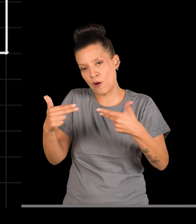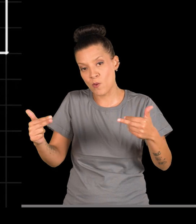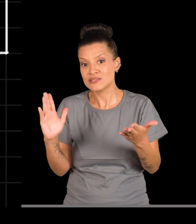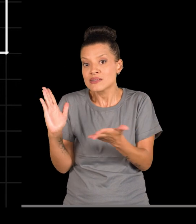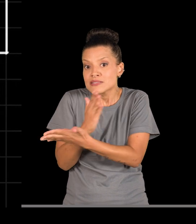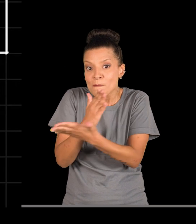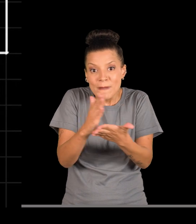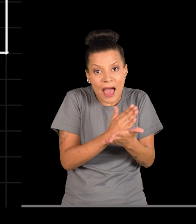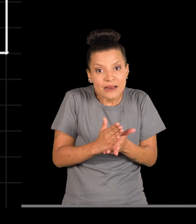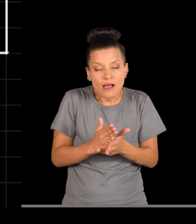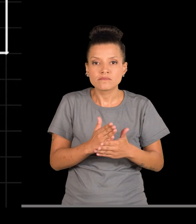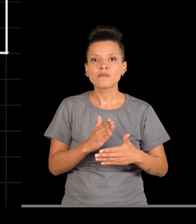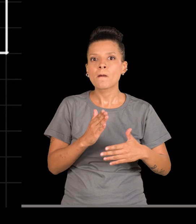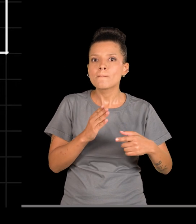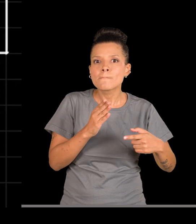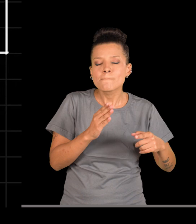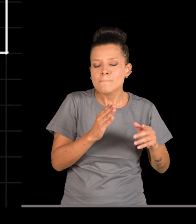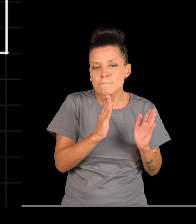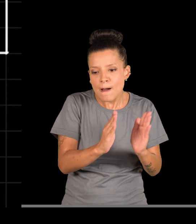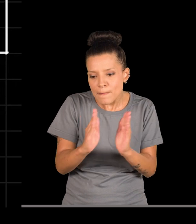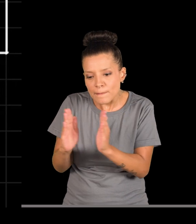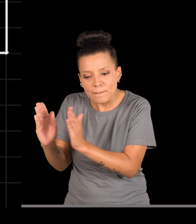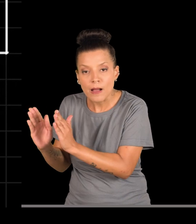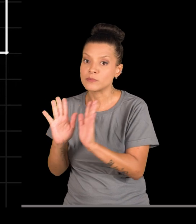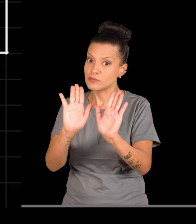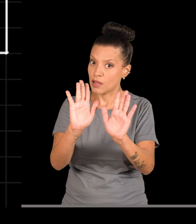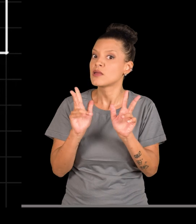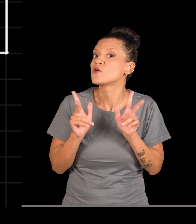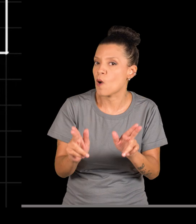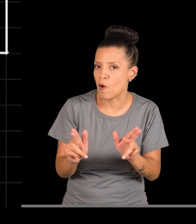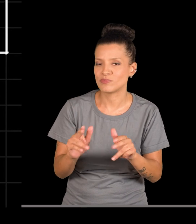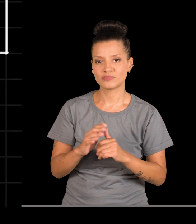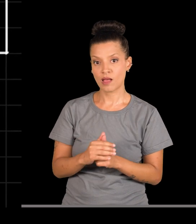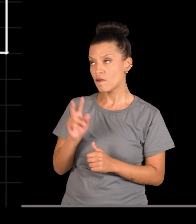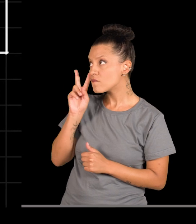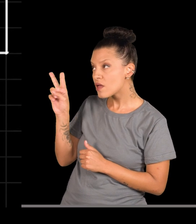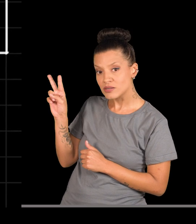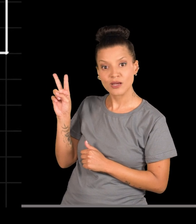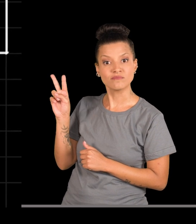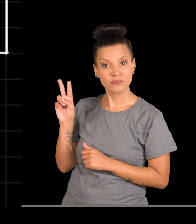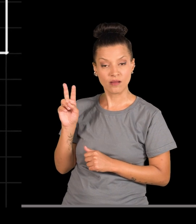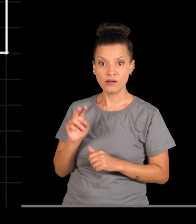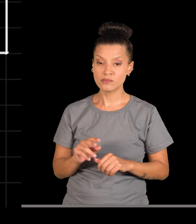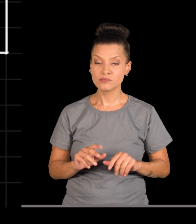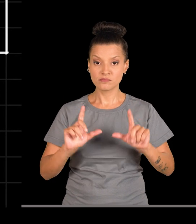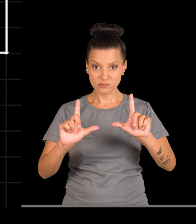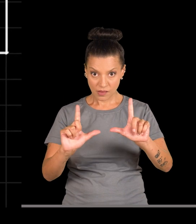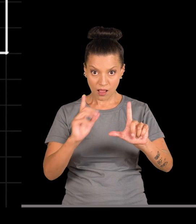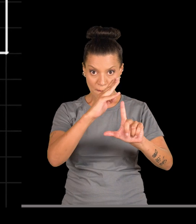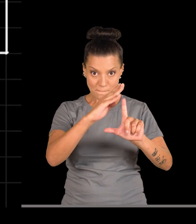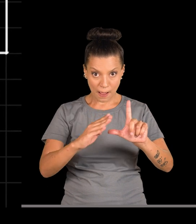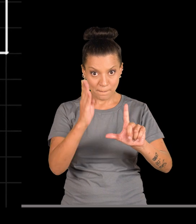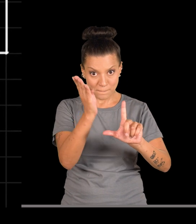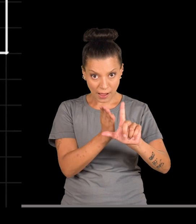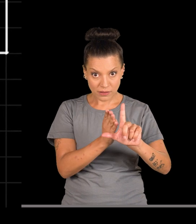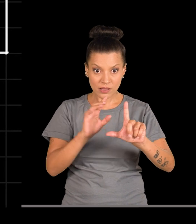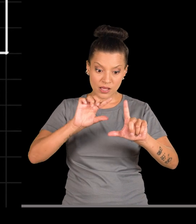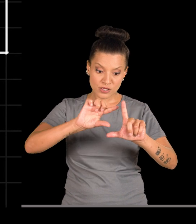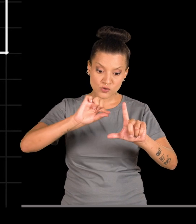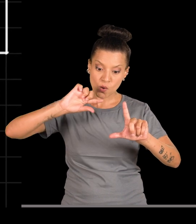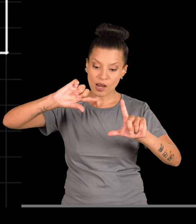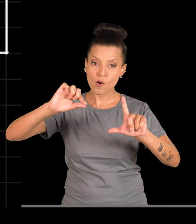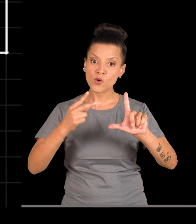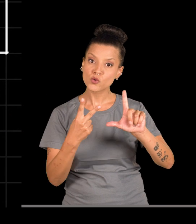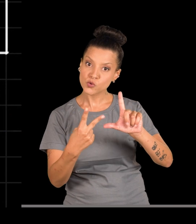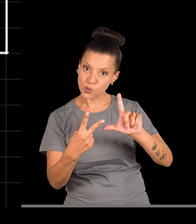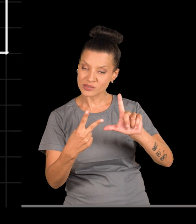qualquer coisa em partes iguais, beleza? E aí eu pinte aqui, ó, 2 dessas partes aqui. Vou pintar essa parte aqui e vou